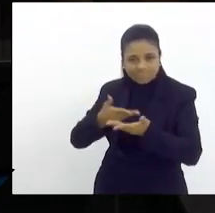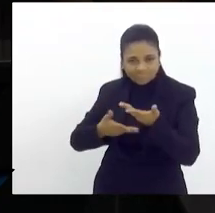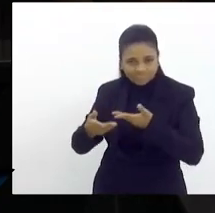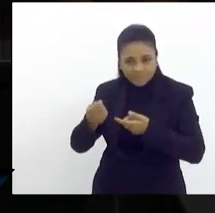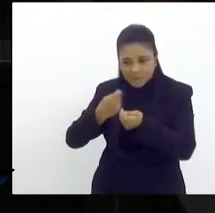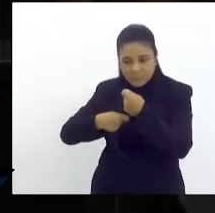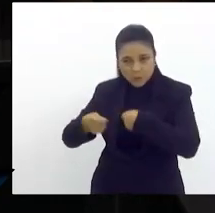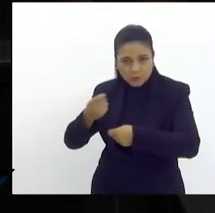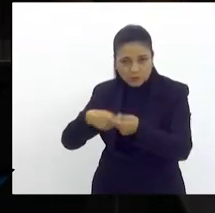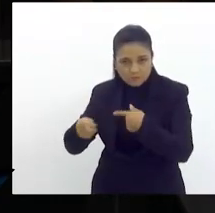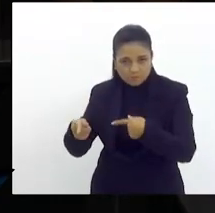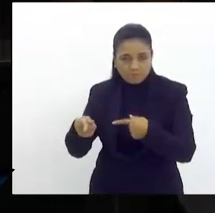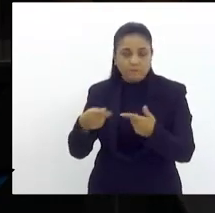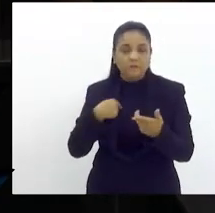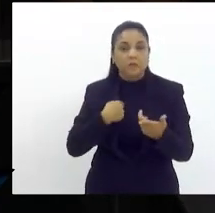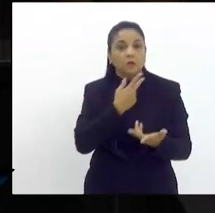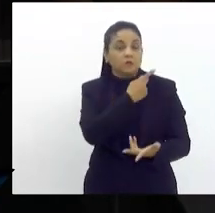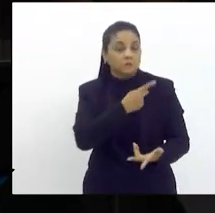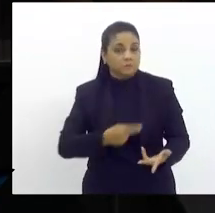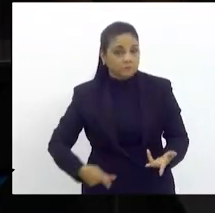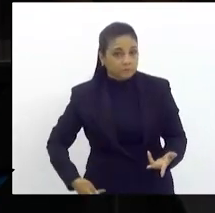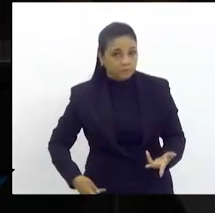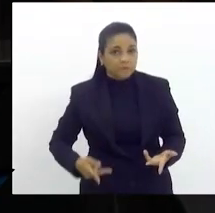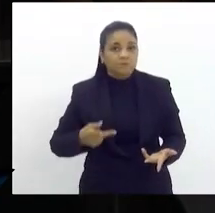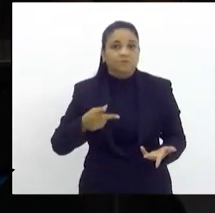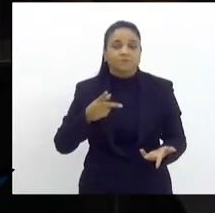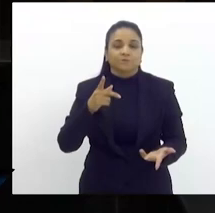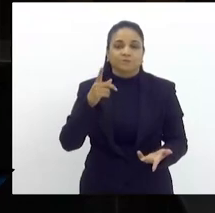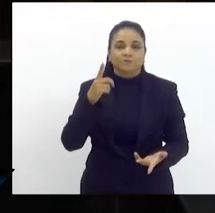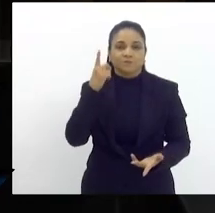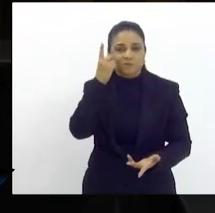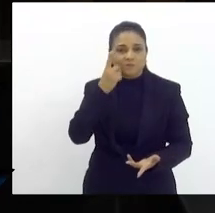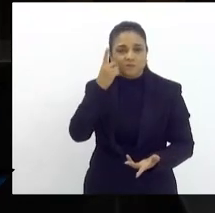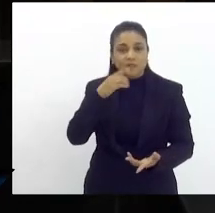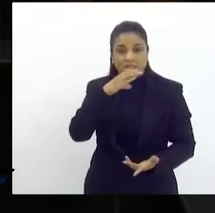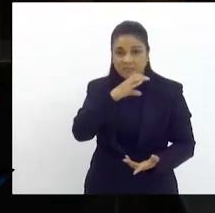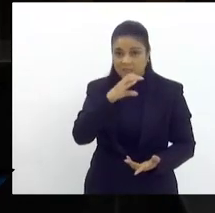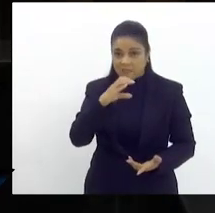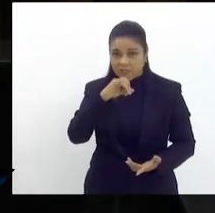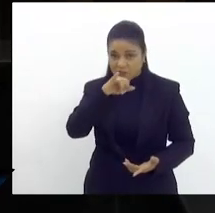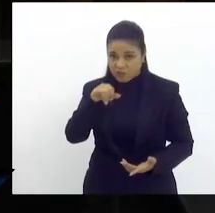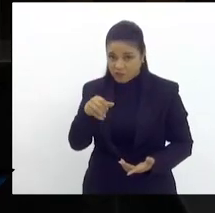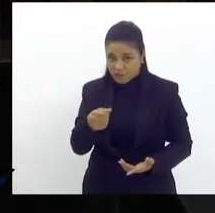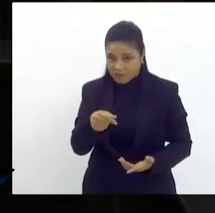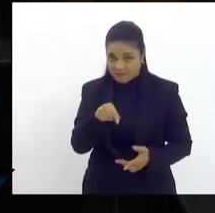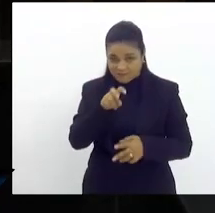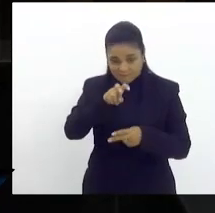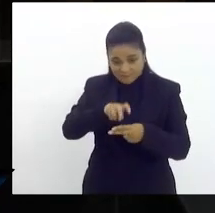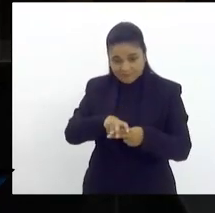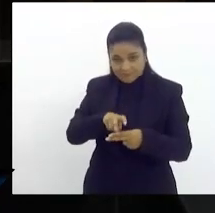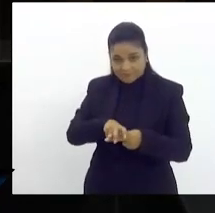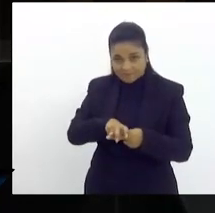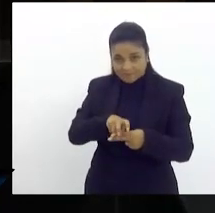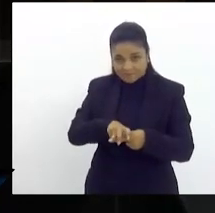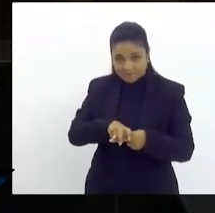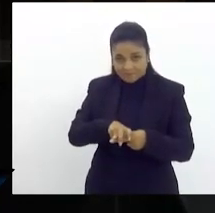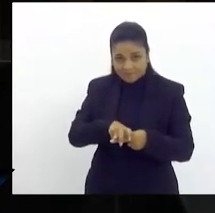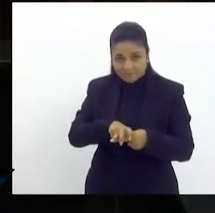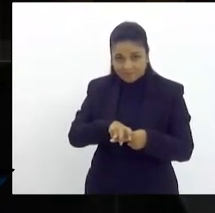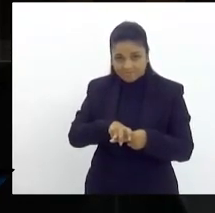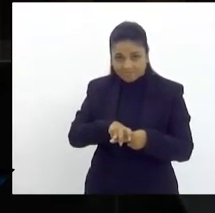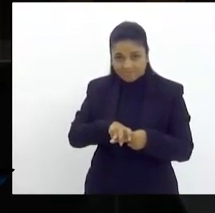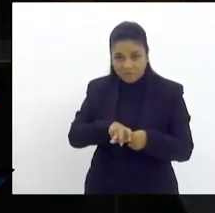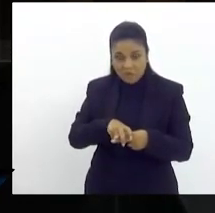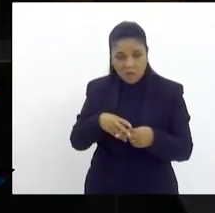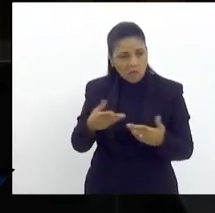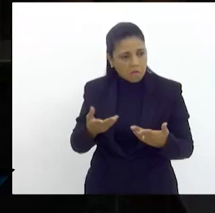Deputado presidente da ccj tá sentado ainda pouco aqui e nesse momento eu não